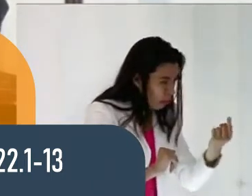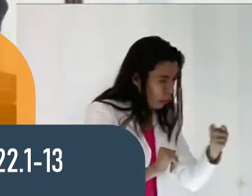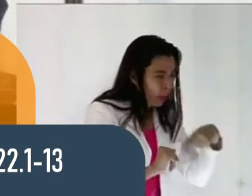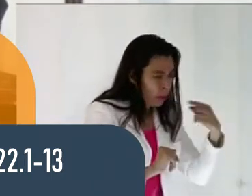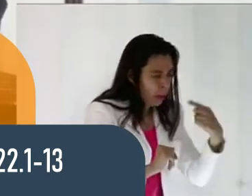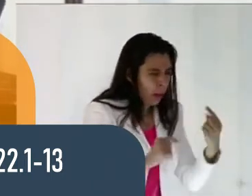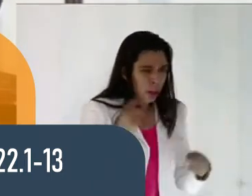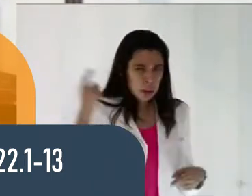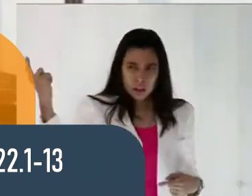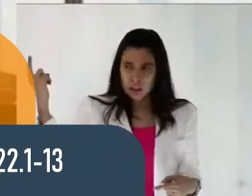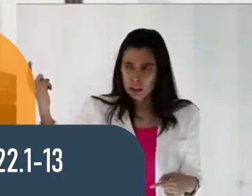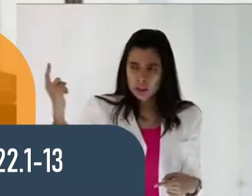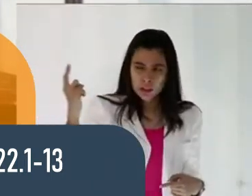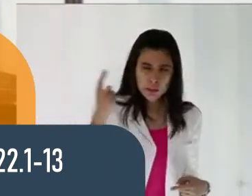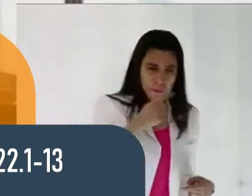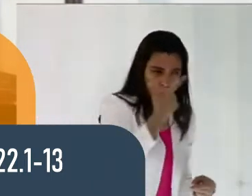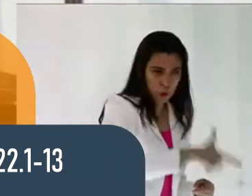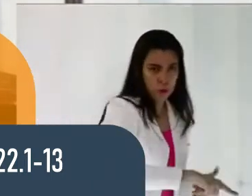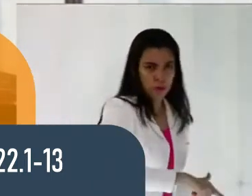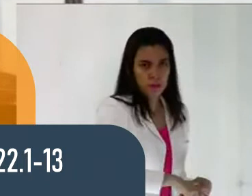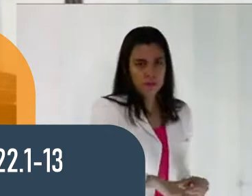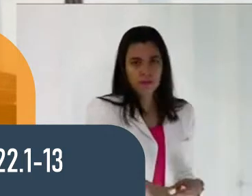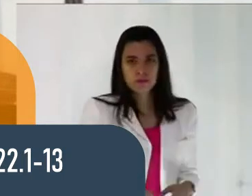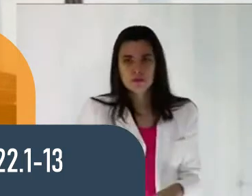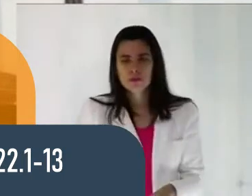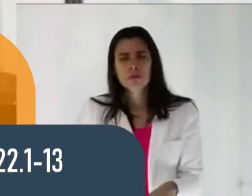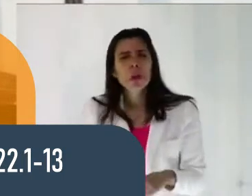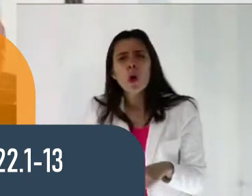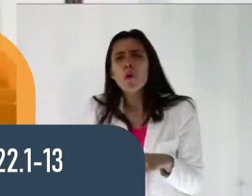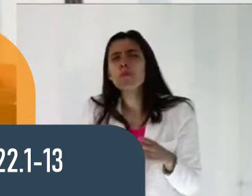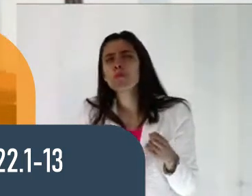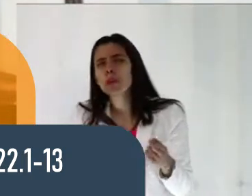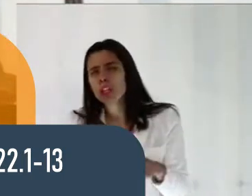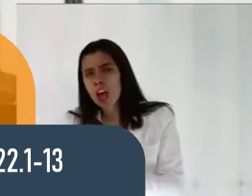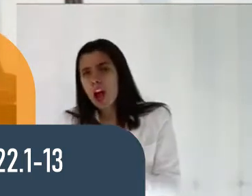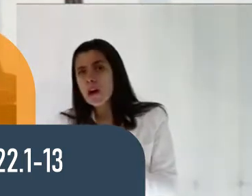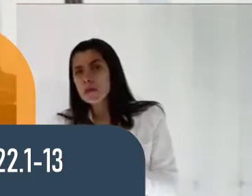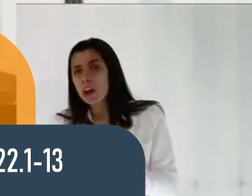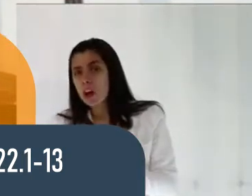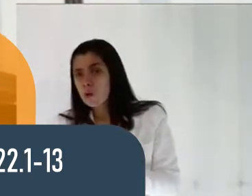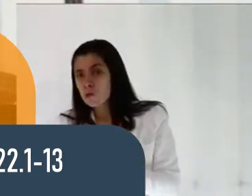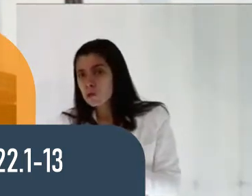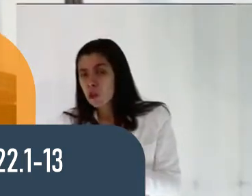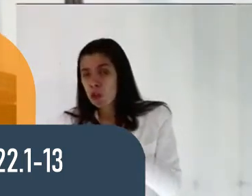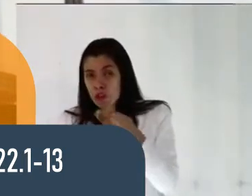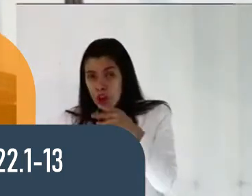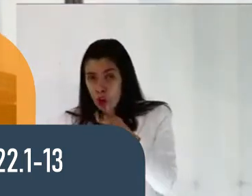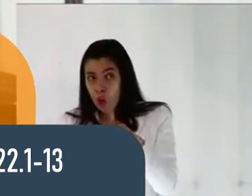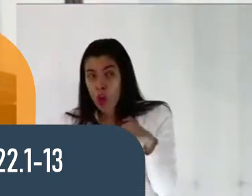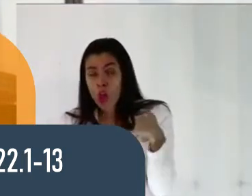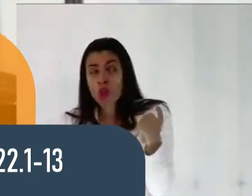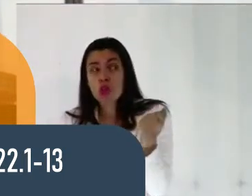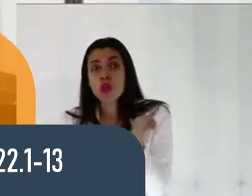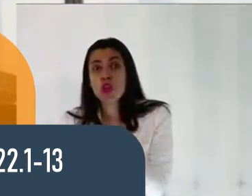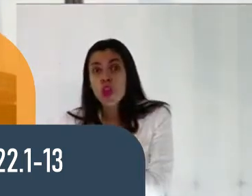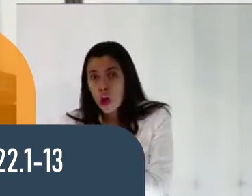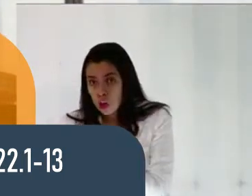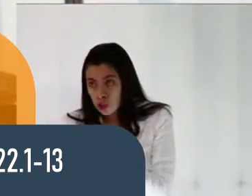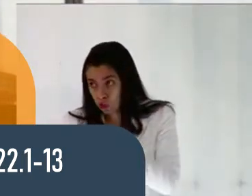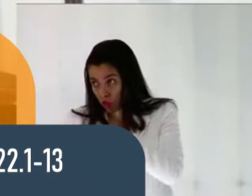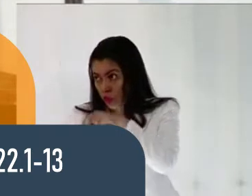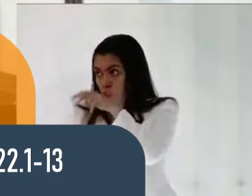uma questão. Por que será que Abraão disse aos seus servos no plural: nós iremos lá,